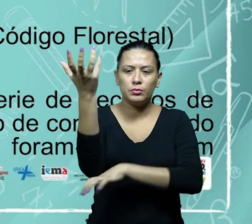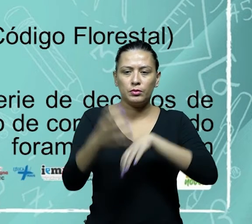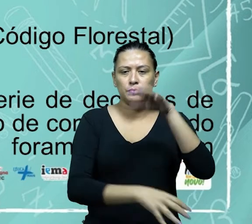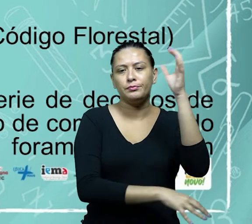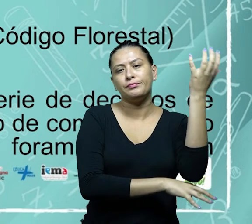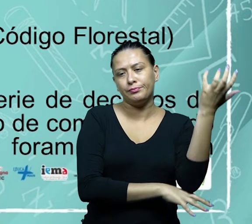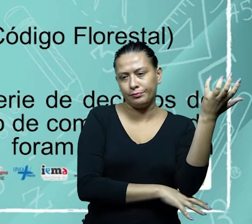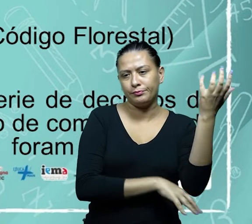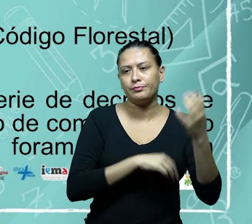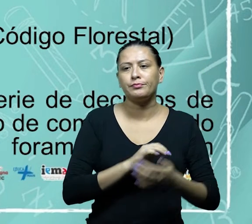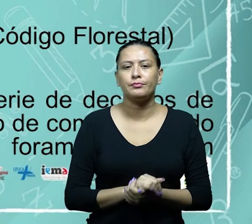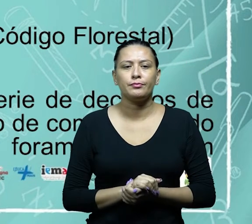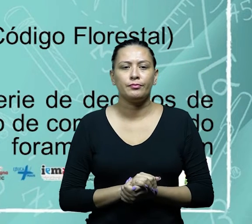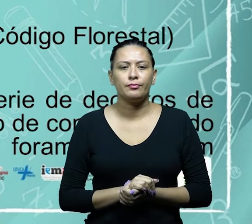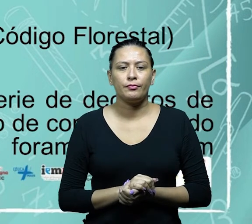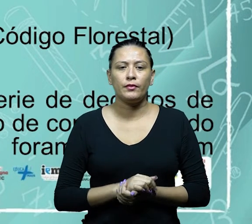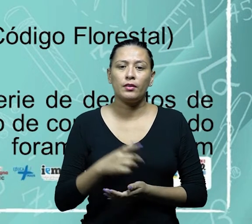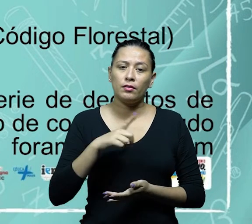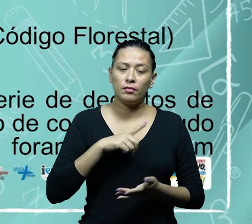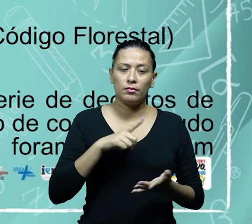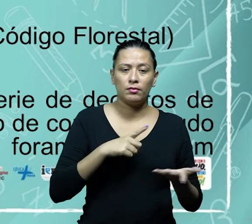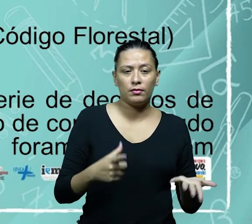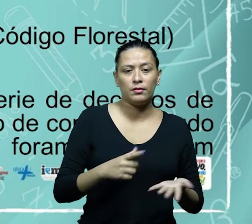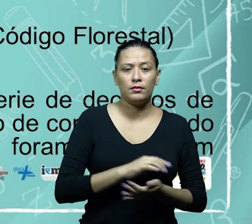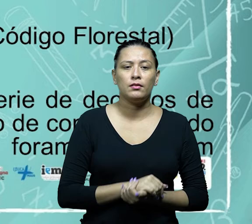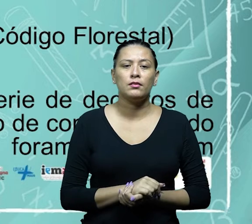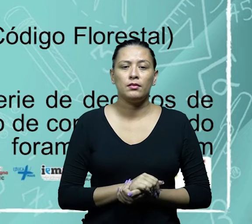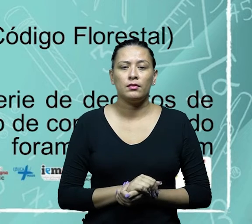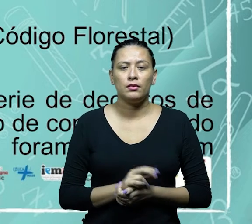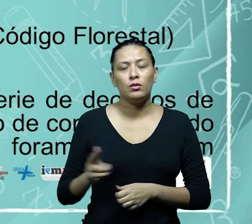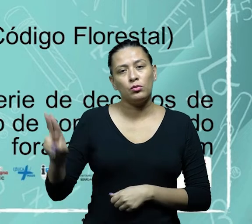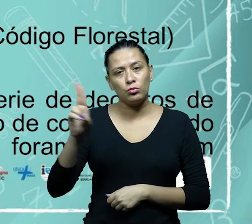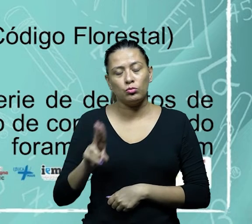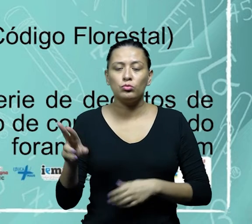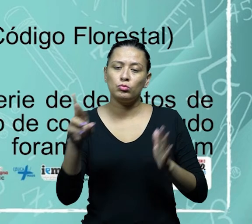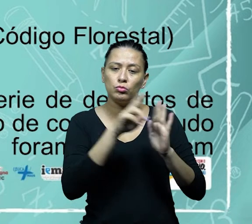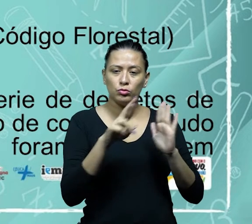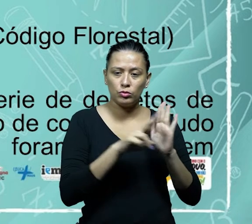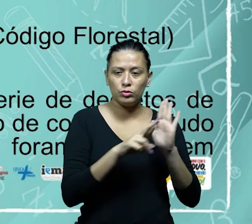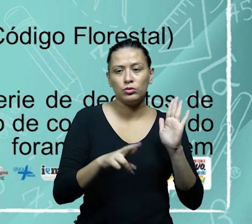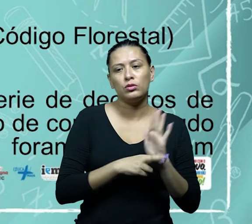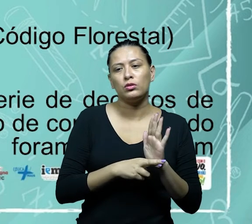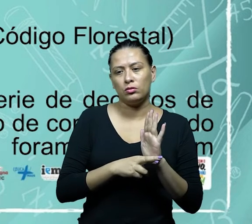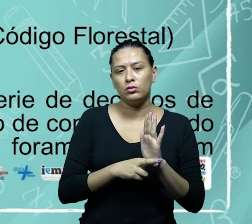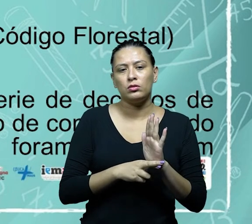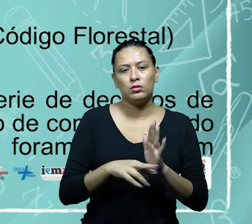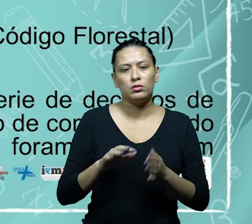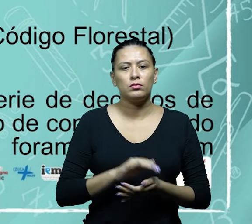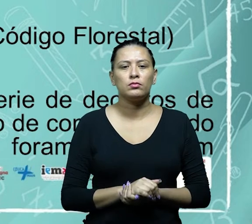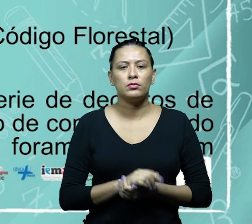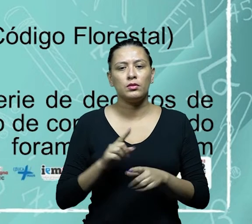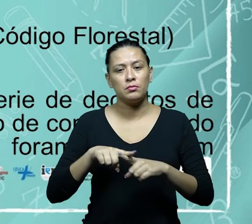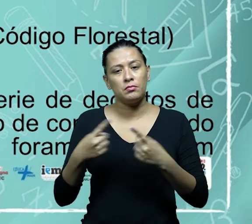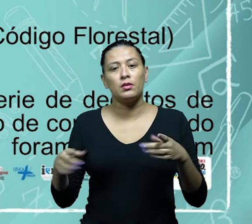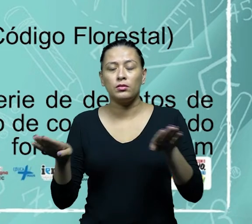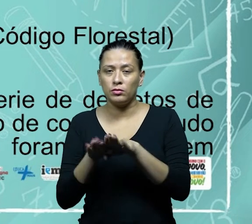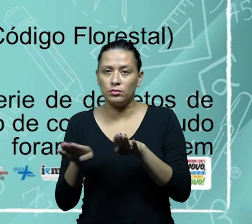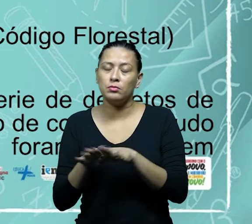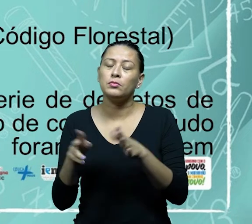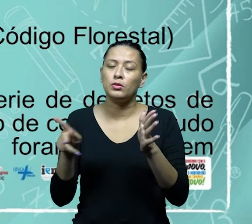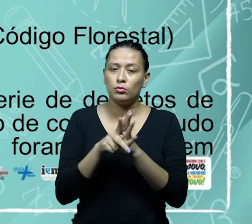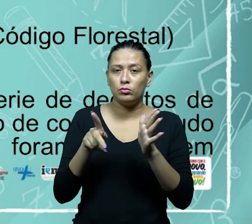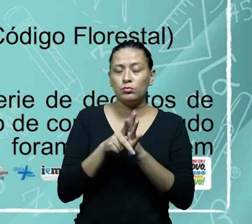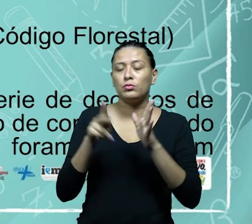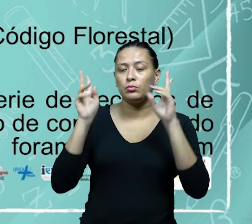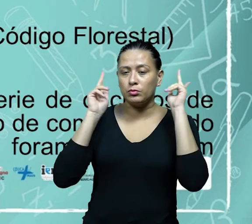as relações com o meio ambiente não raras vezes né ela se impõe a adoção de medidas normativas não